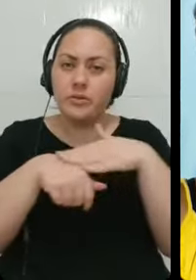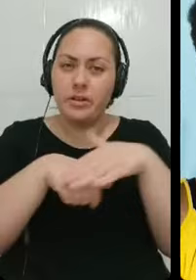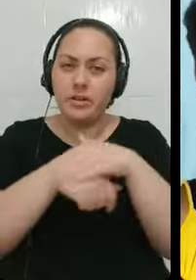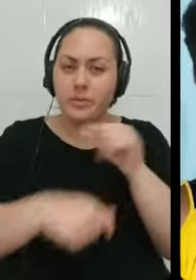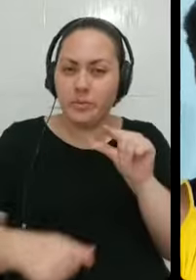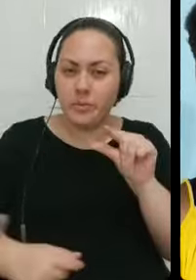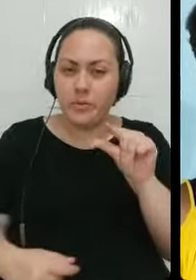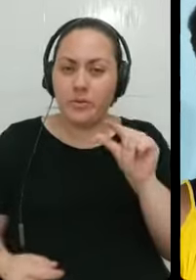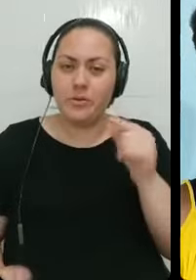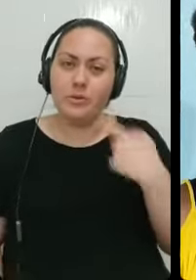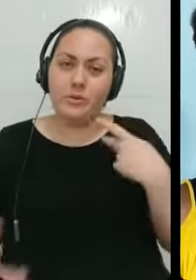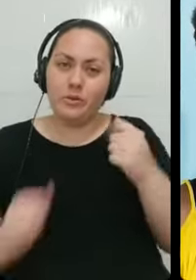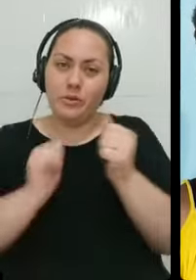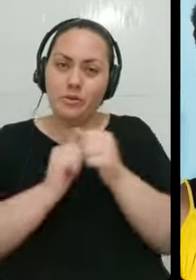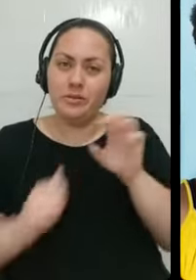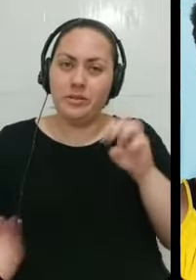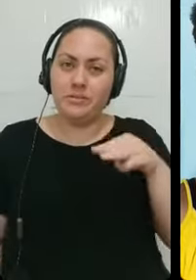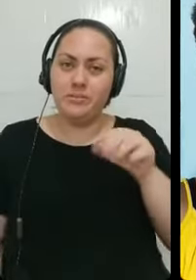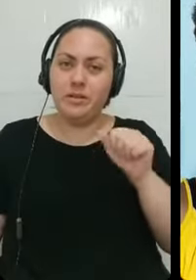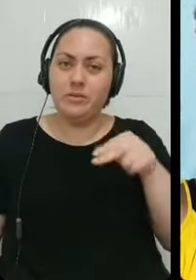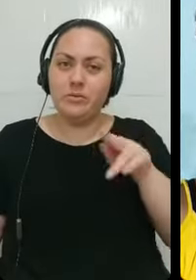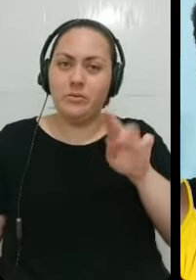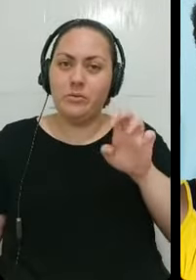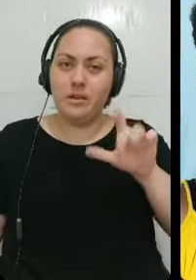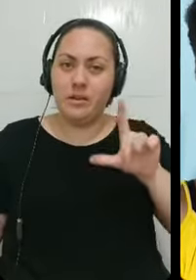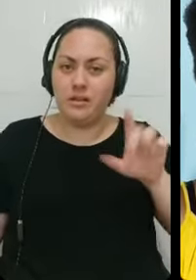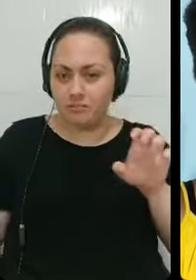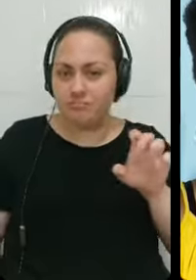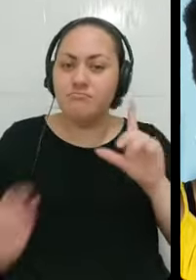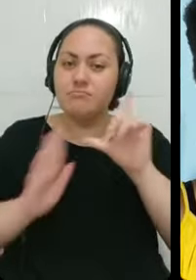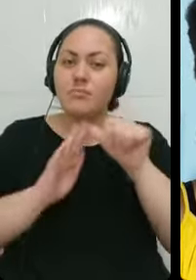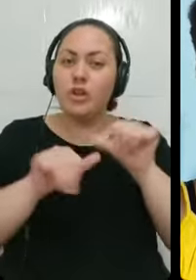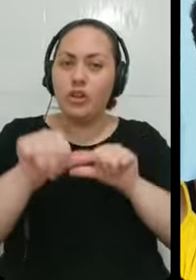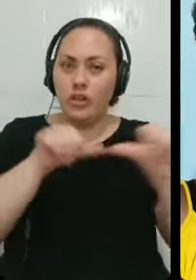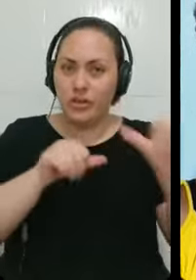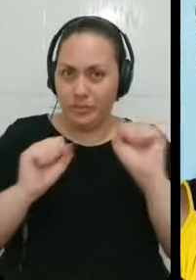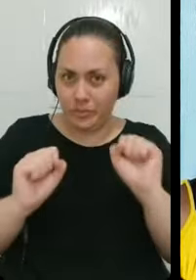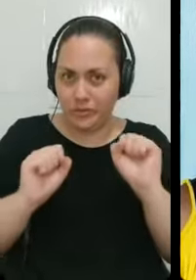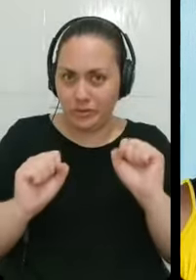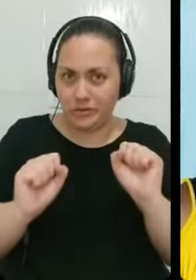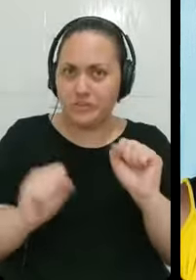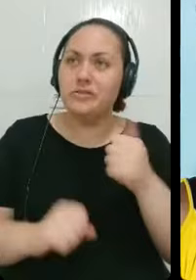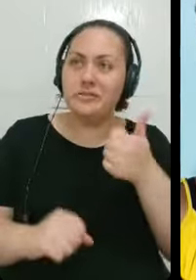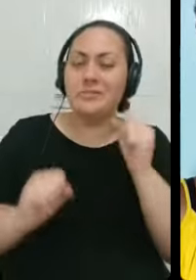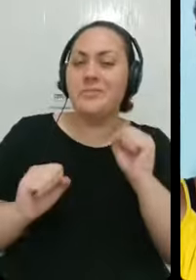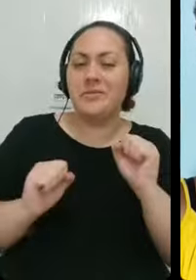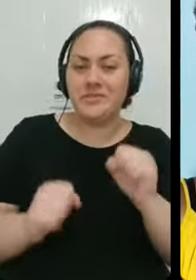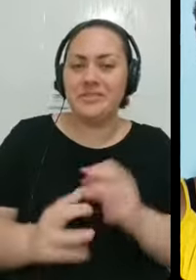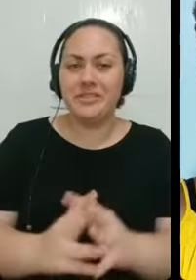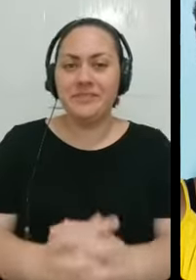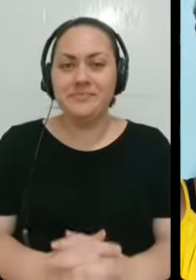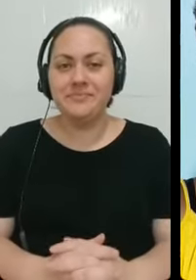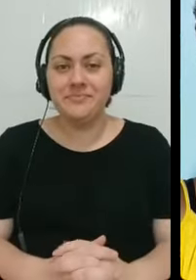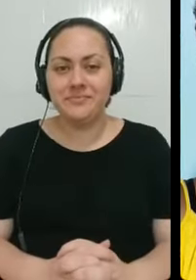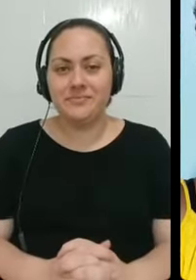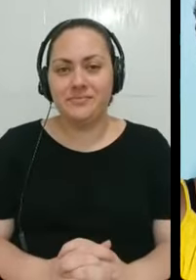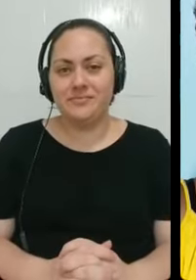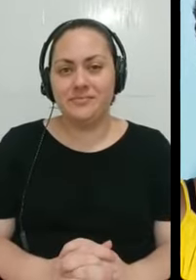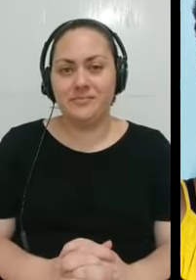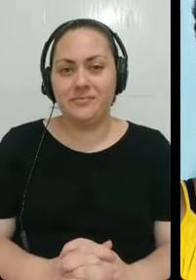no início, Claro. e depois a gente troca. Pode ser. Pode ser? Eu vou falar aqui com a